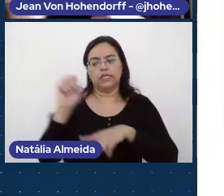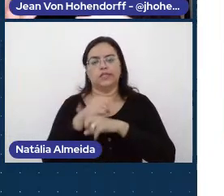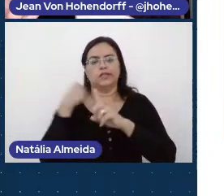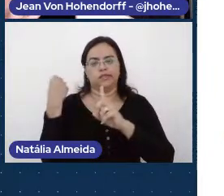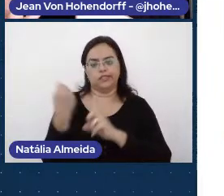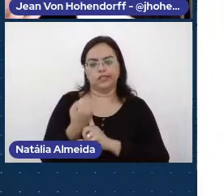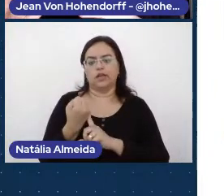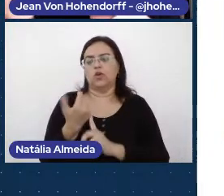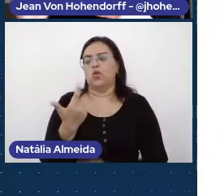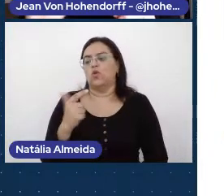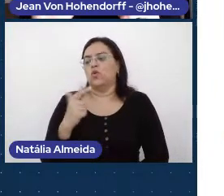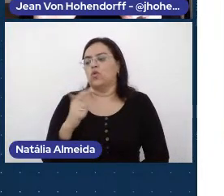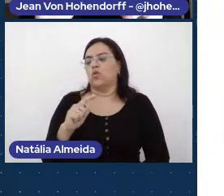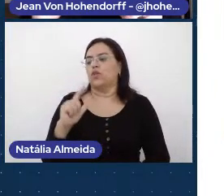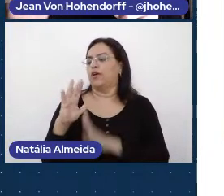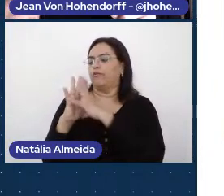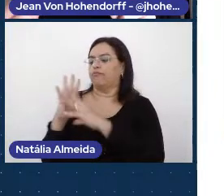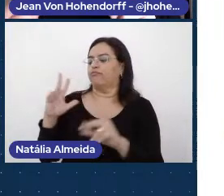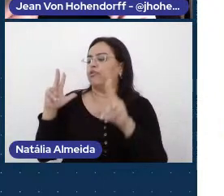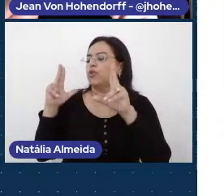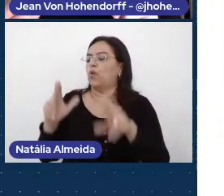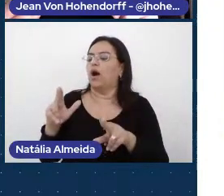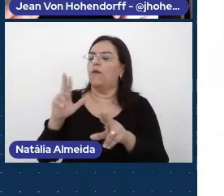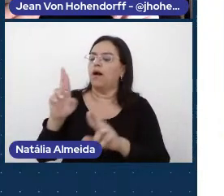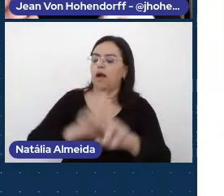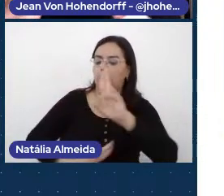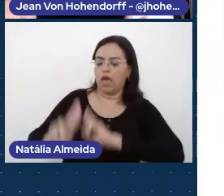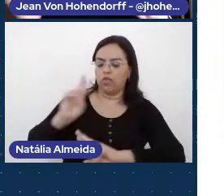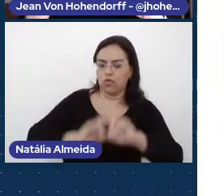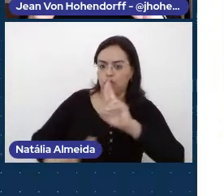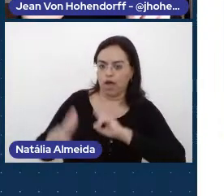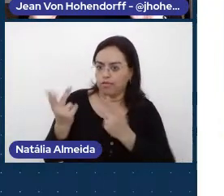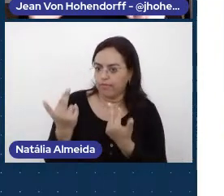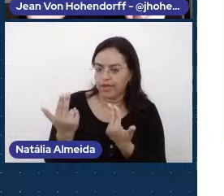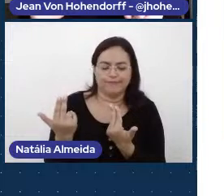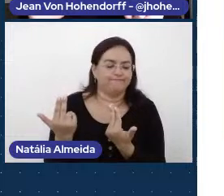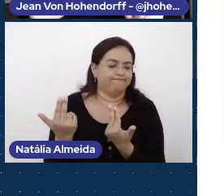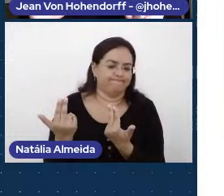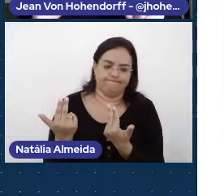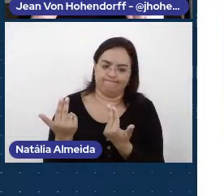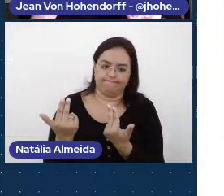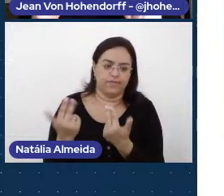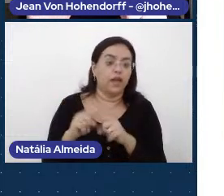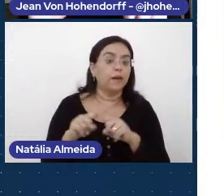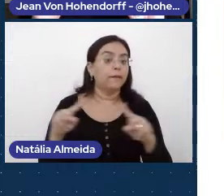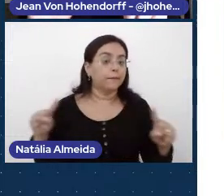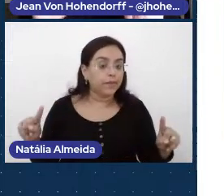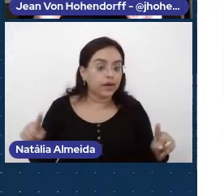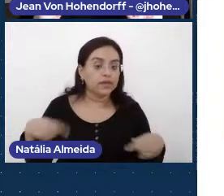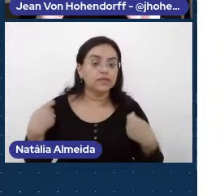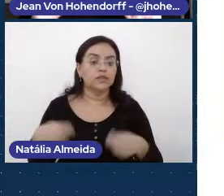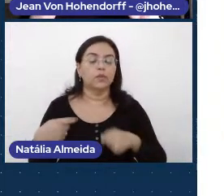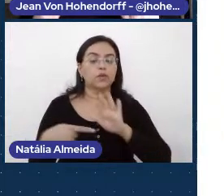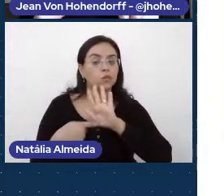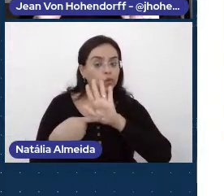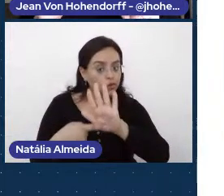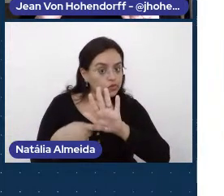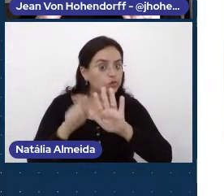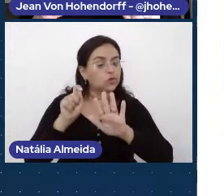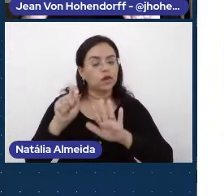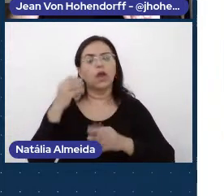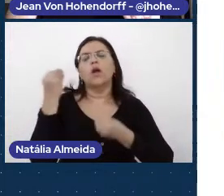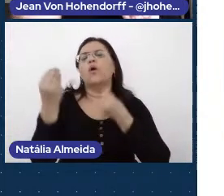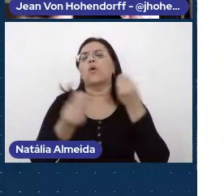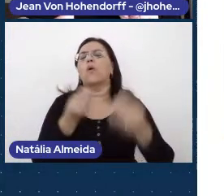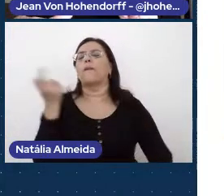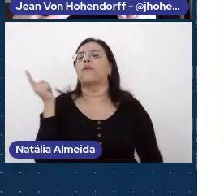tenham replicabilidade em termos de eu conseguir chegar ao mesmo resultado. Mas aqui eu tenho que deixar nítido como é que eu cheguei a esse